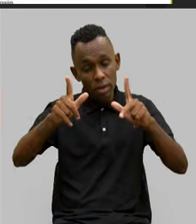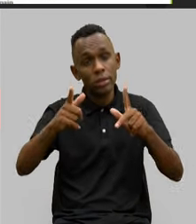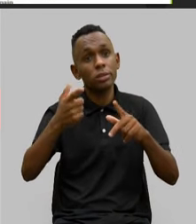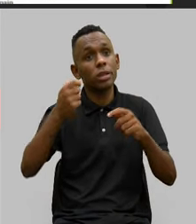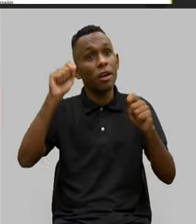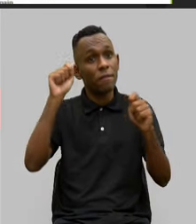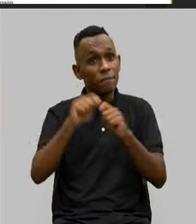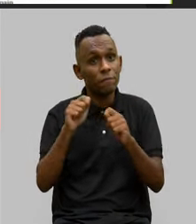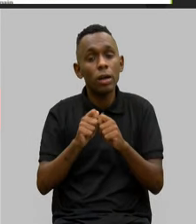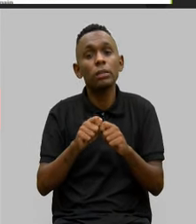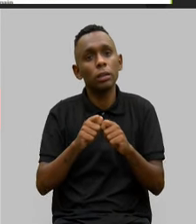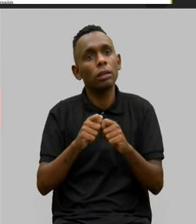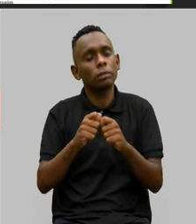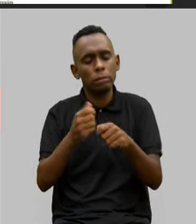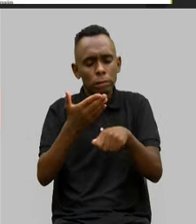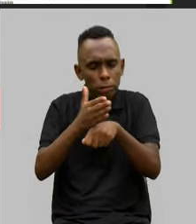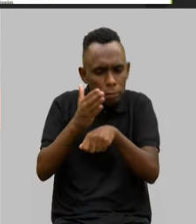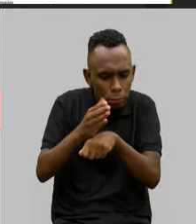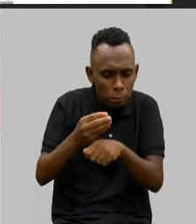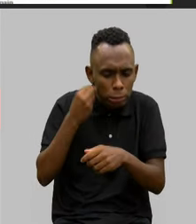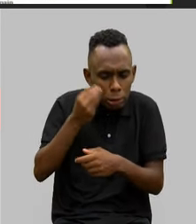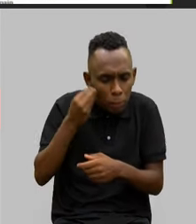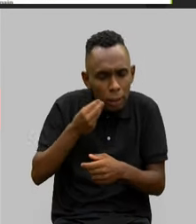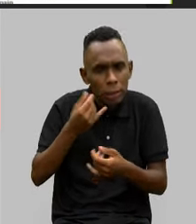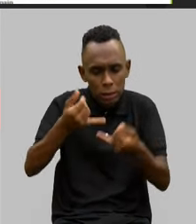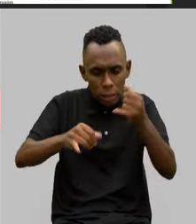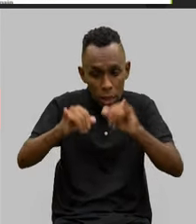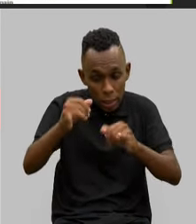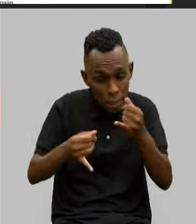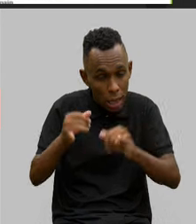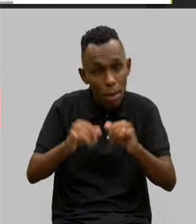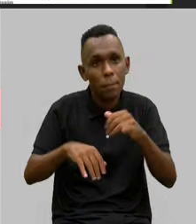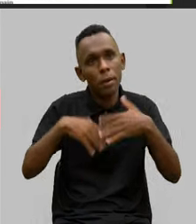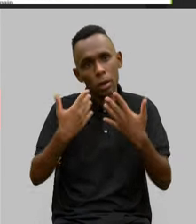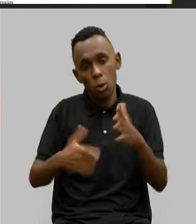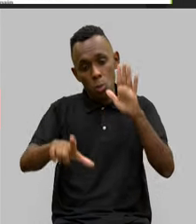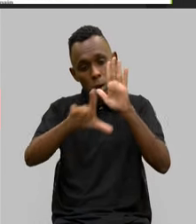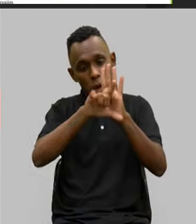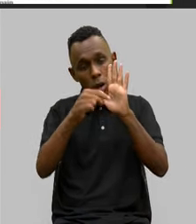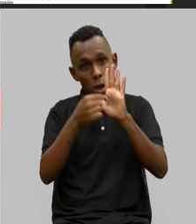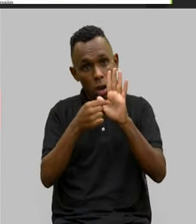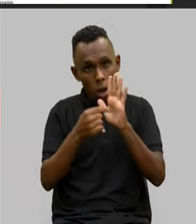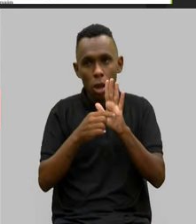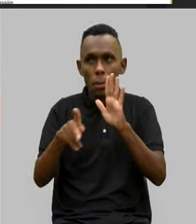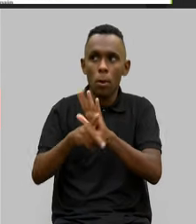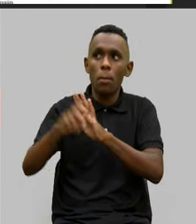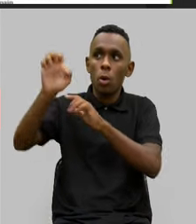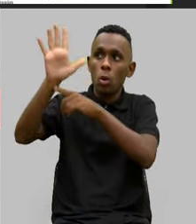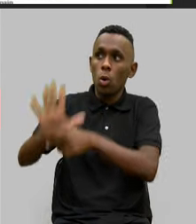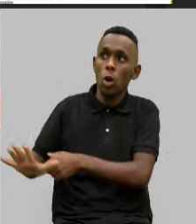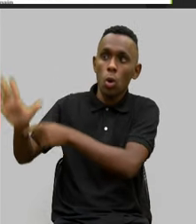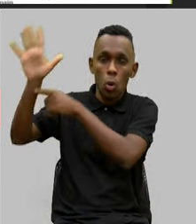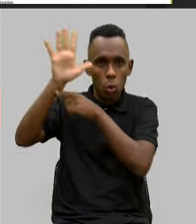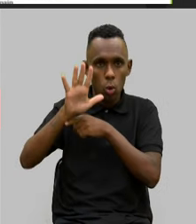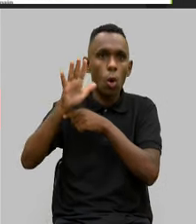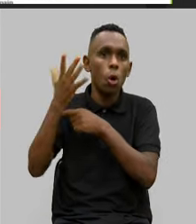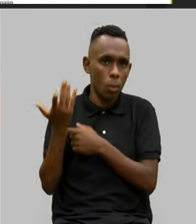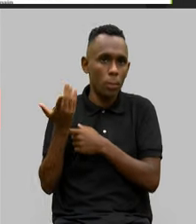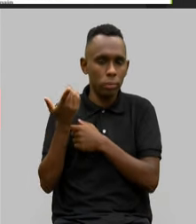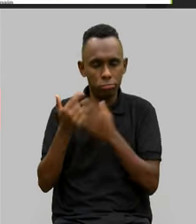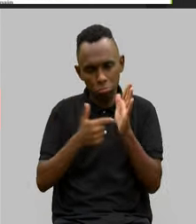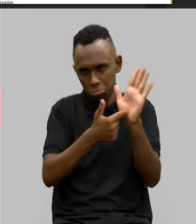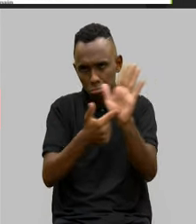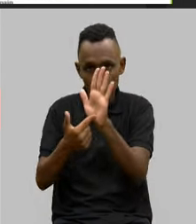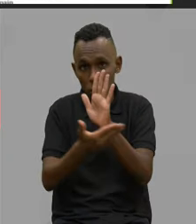faz isso por testes químicos e no caso da legislação europeia que eu tô colocando para vocês